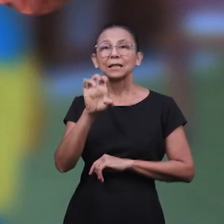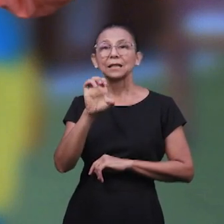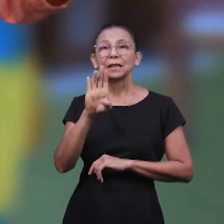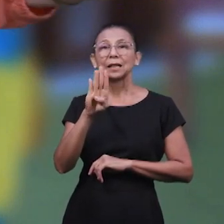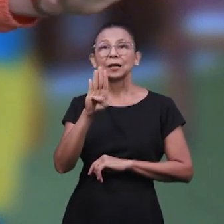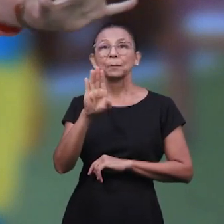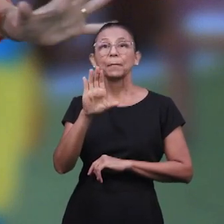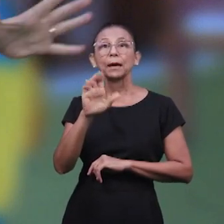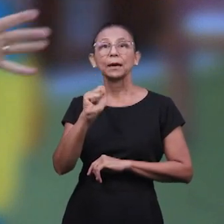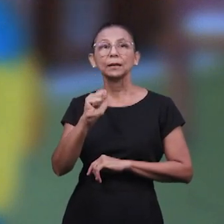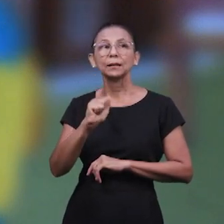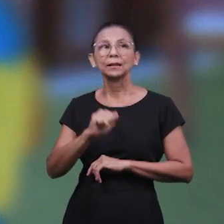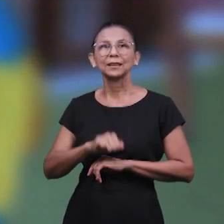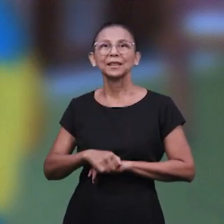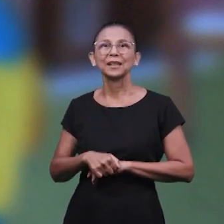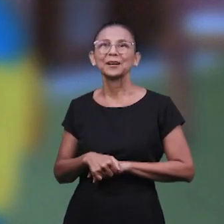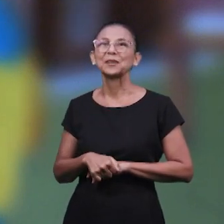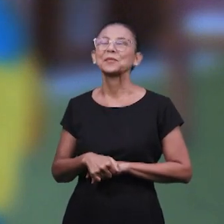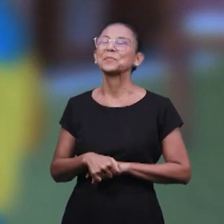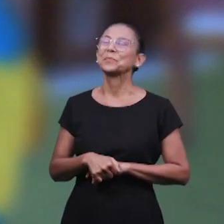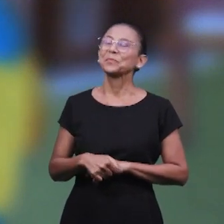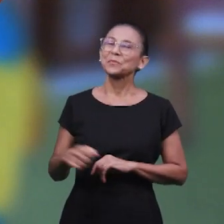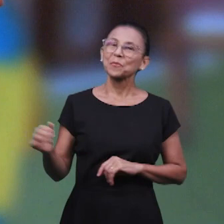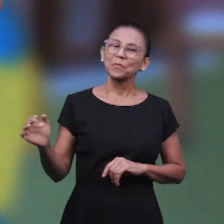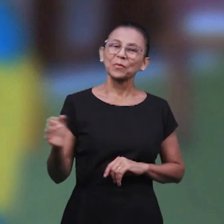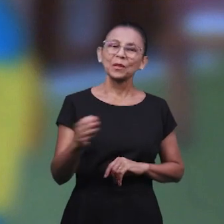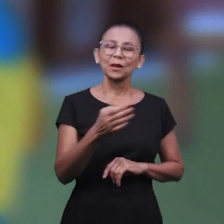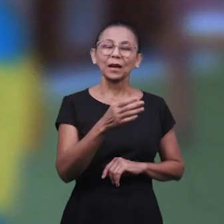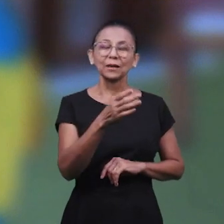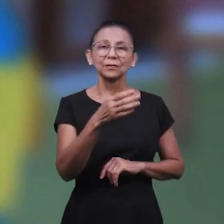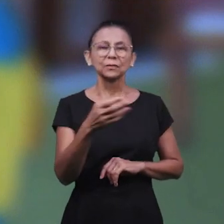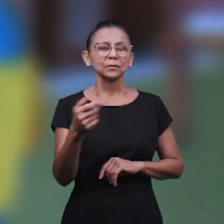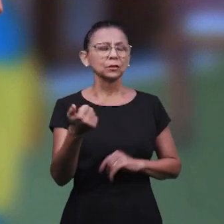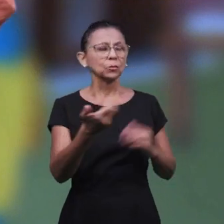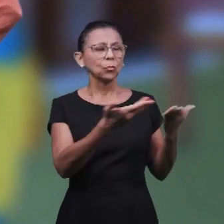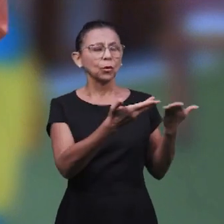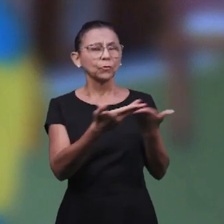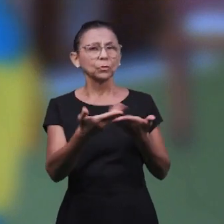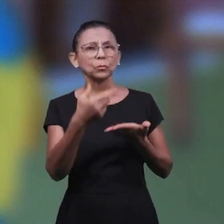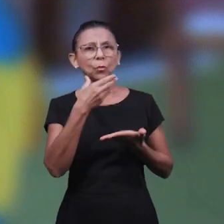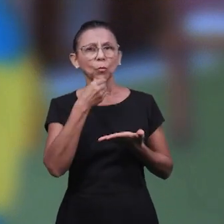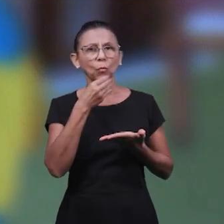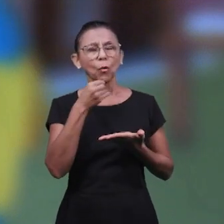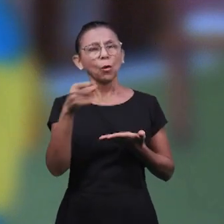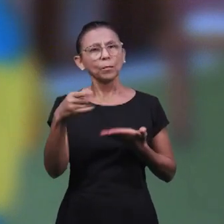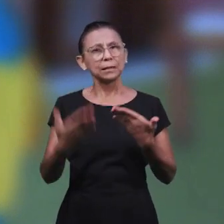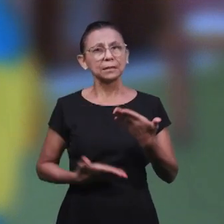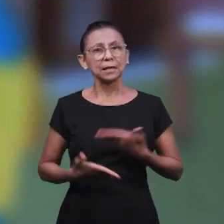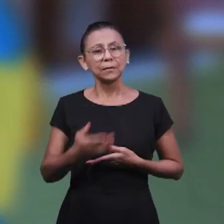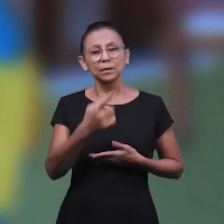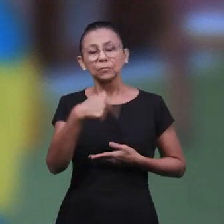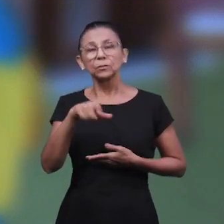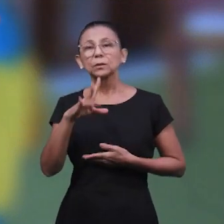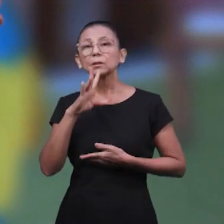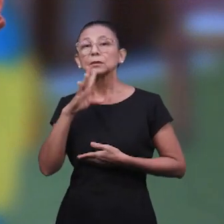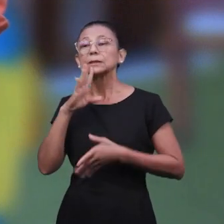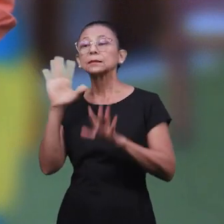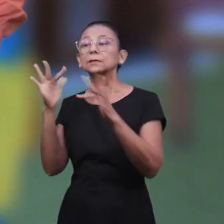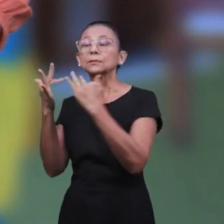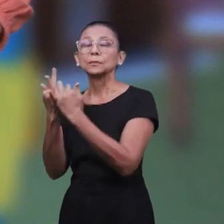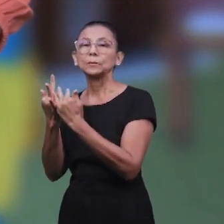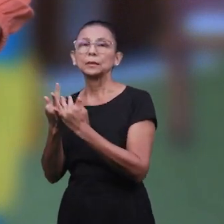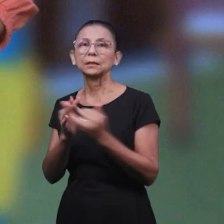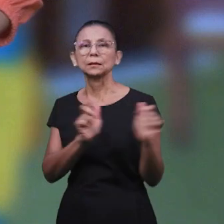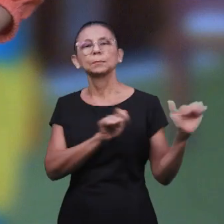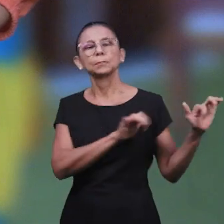então festejaram, mas Rebeca precisava tomar uma decisão, se ela iria ou não